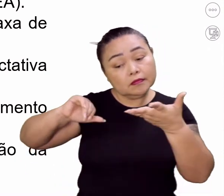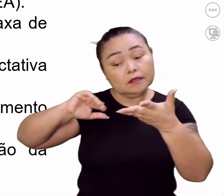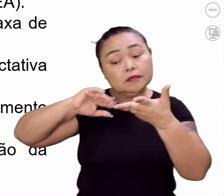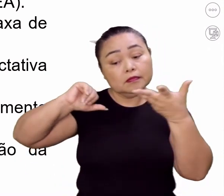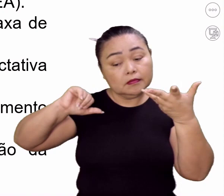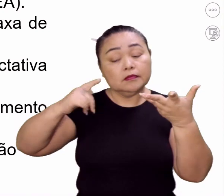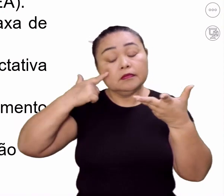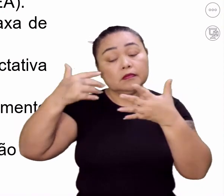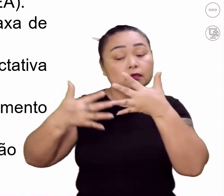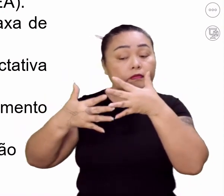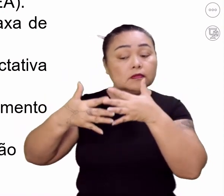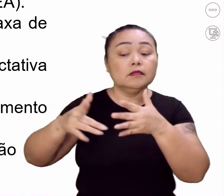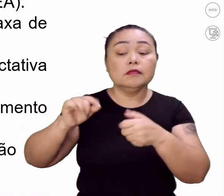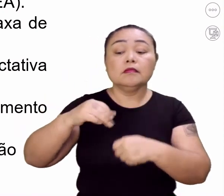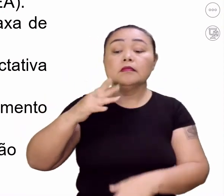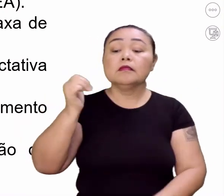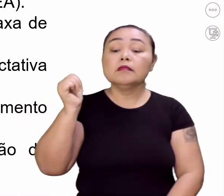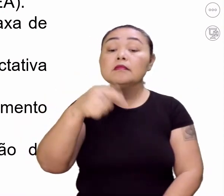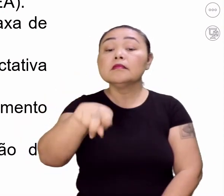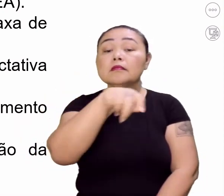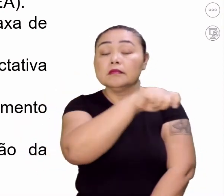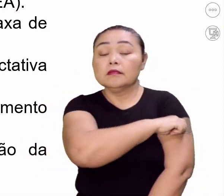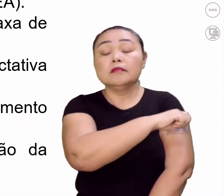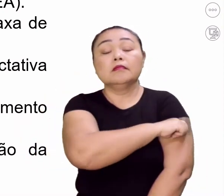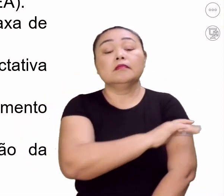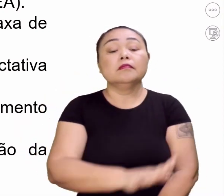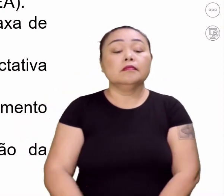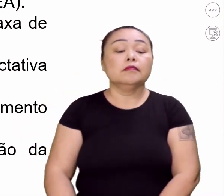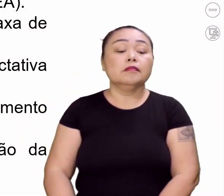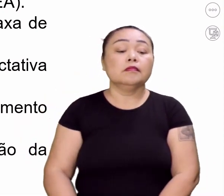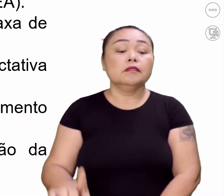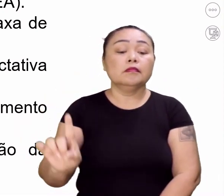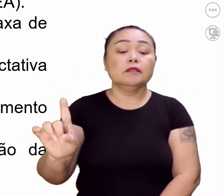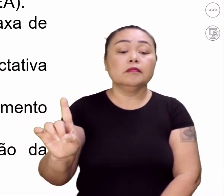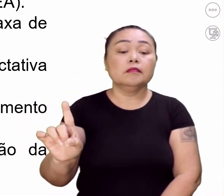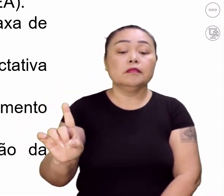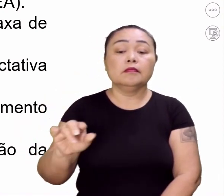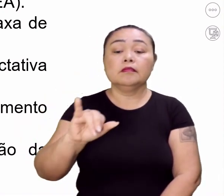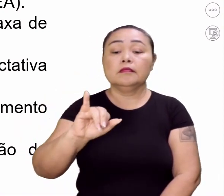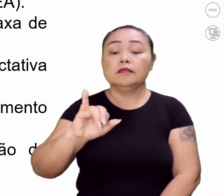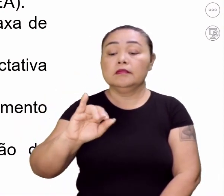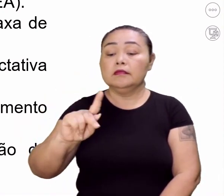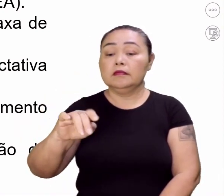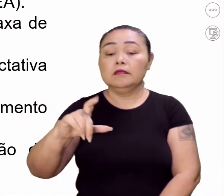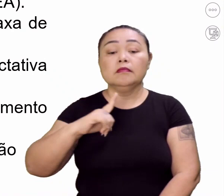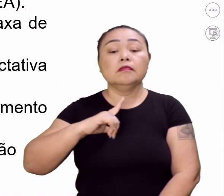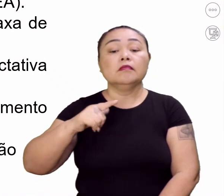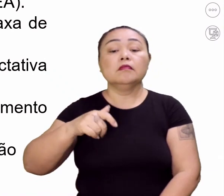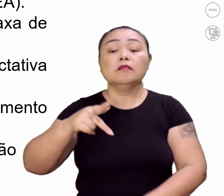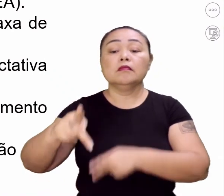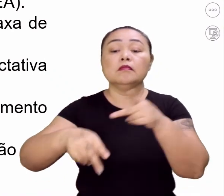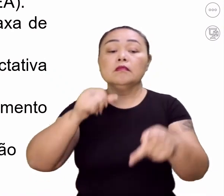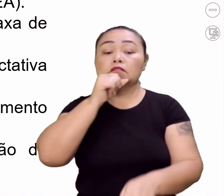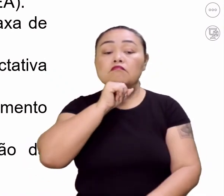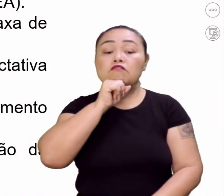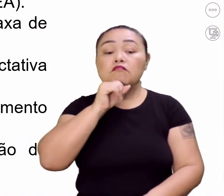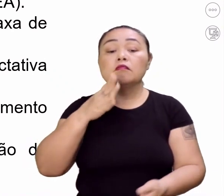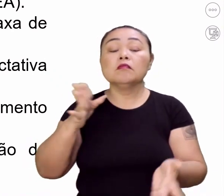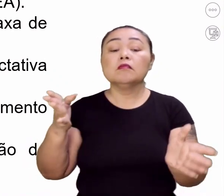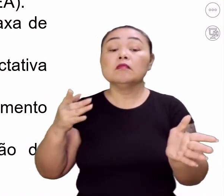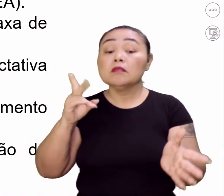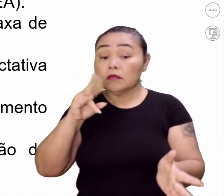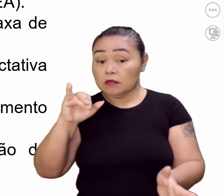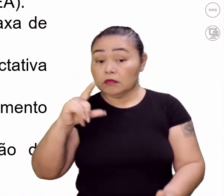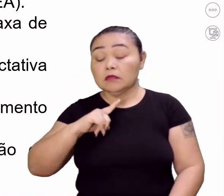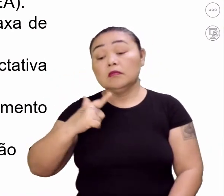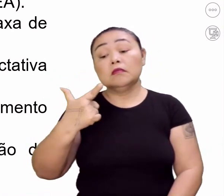poder confundir o aluno. Olha só, de acordo com o IPEA, a população de idosos no Brasil chegará a 20 milhões